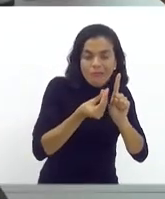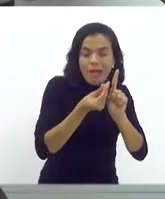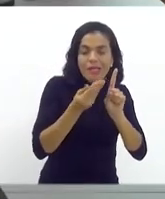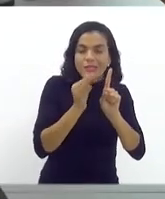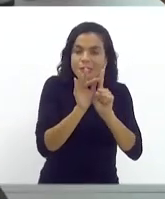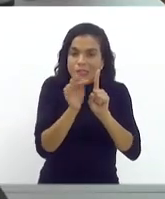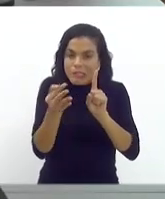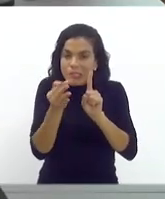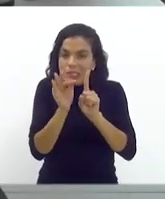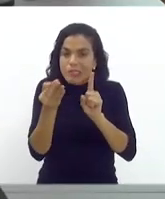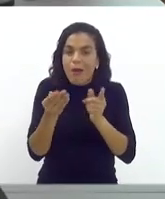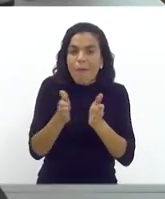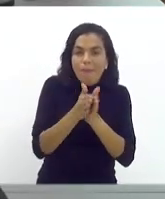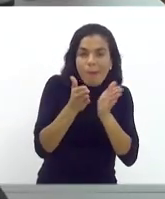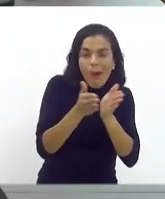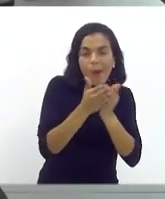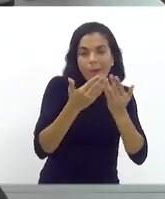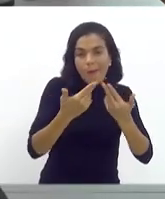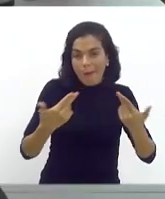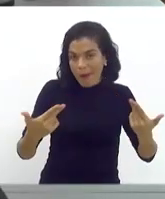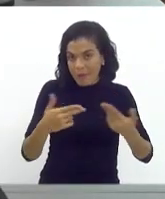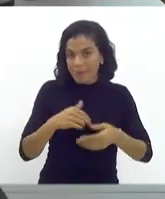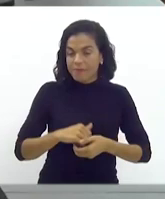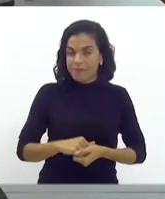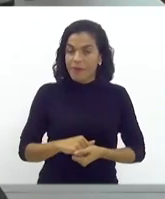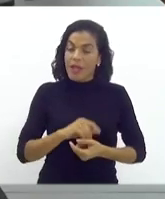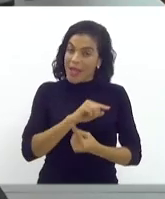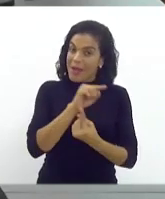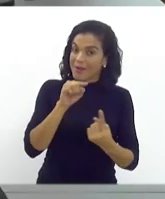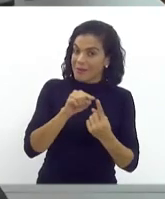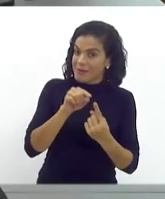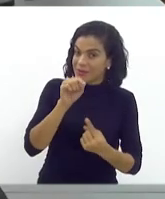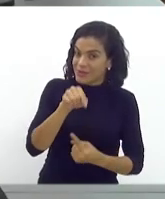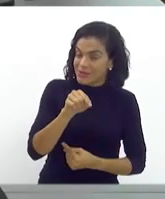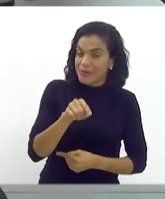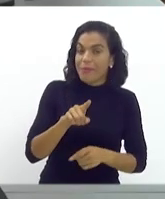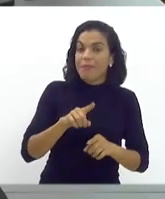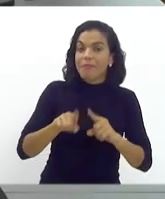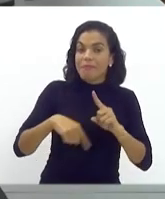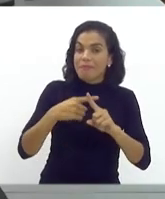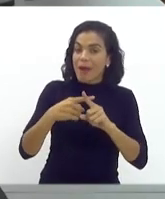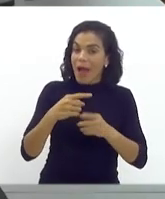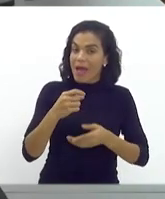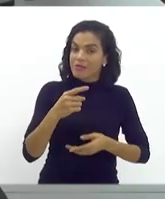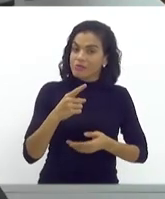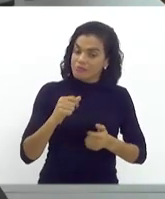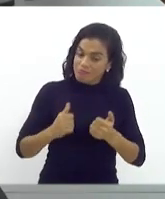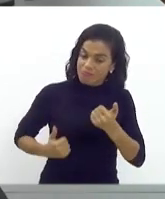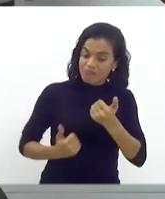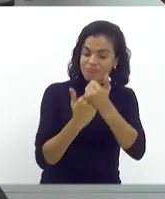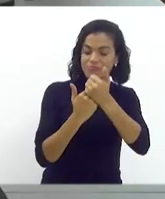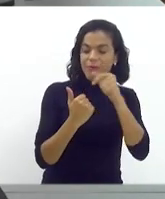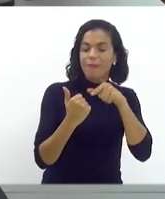mais vulneráveis é isso o nosso intuito com Amparo constitucional